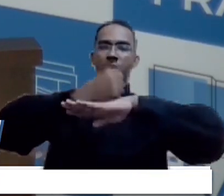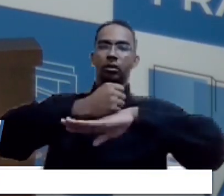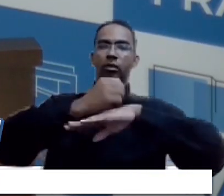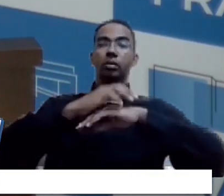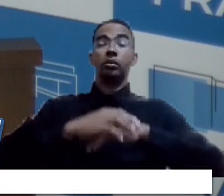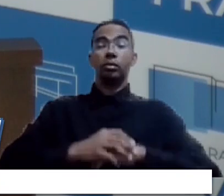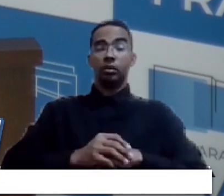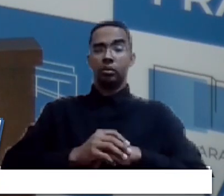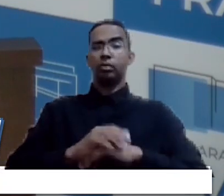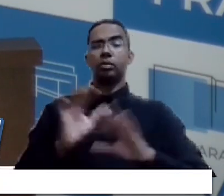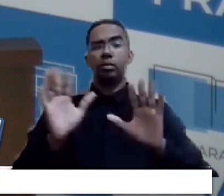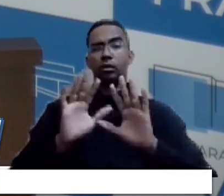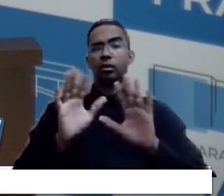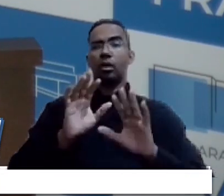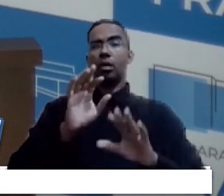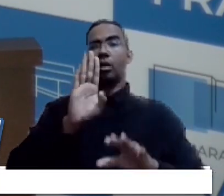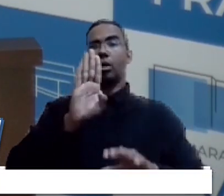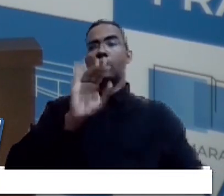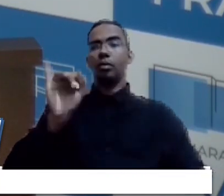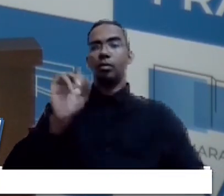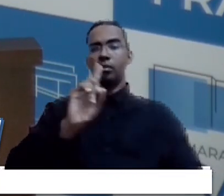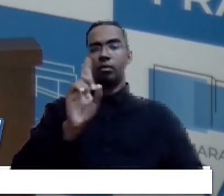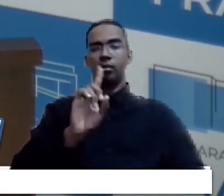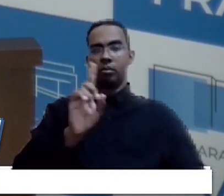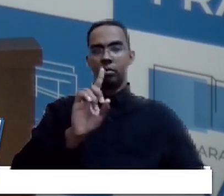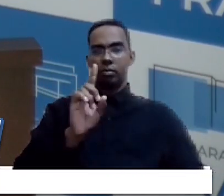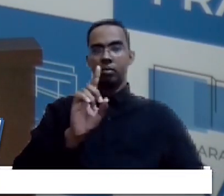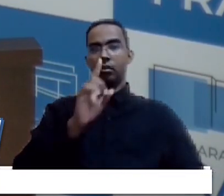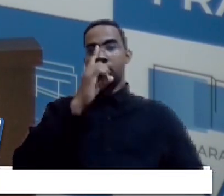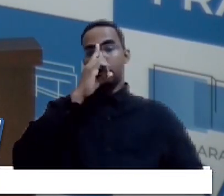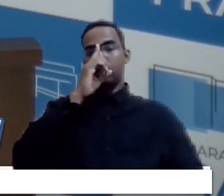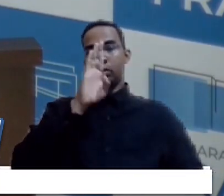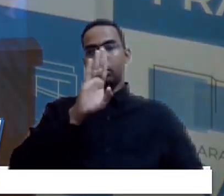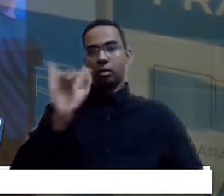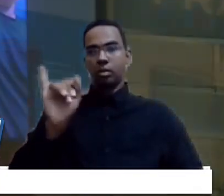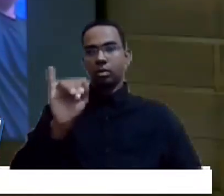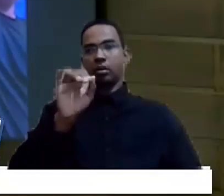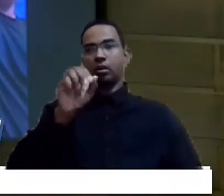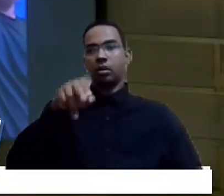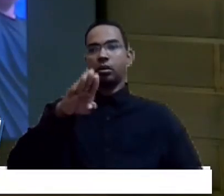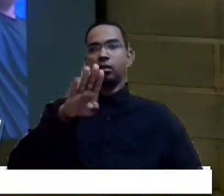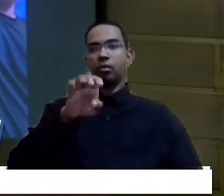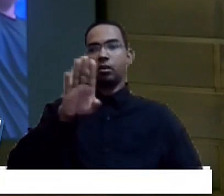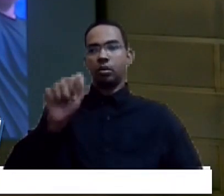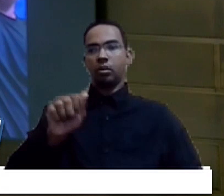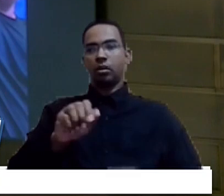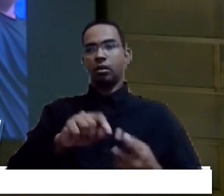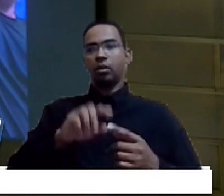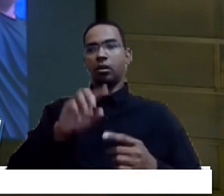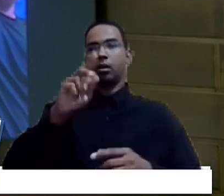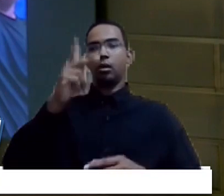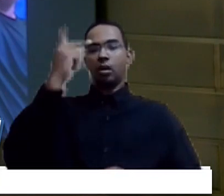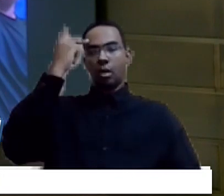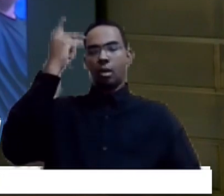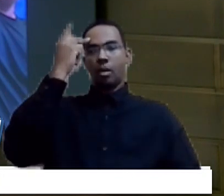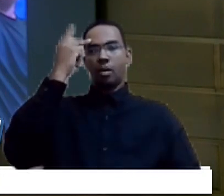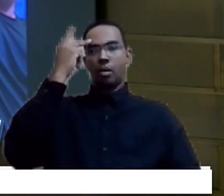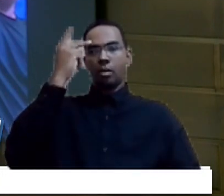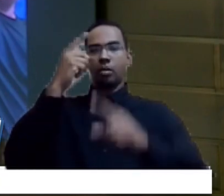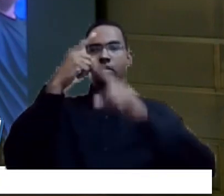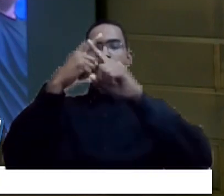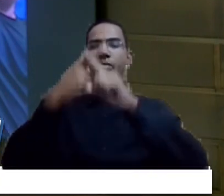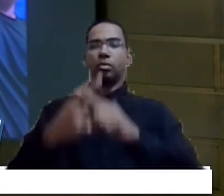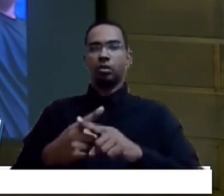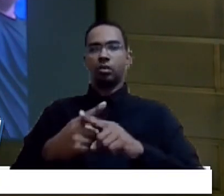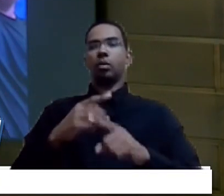só o bicampeonato, presidente, foi o bicampeonato do NBB, o Campeonato Paulista, a Champions League e a Copa